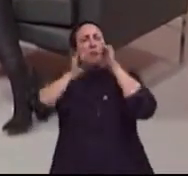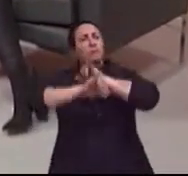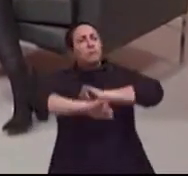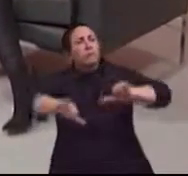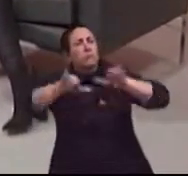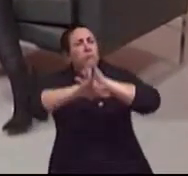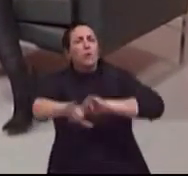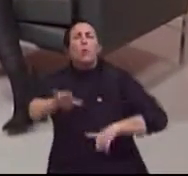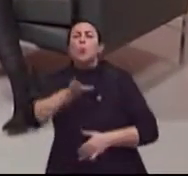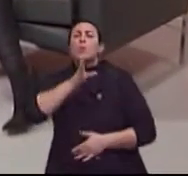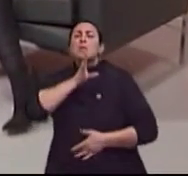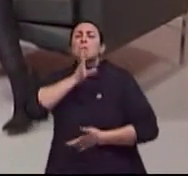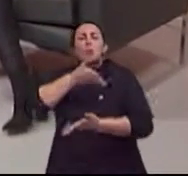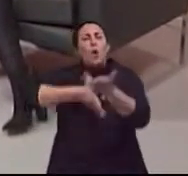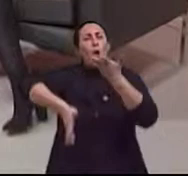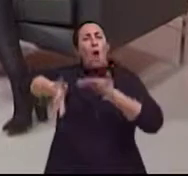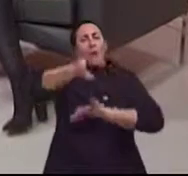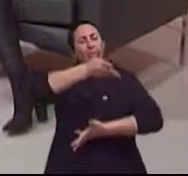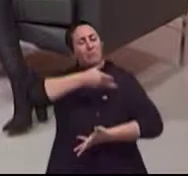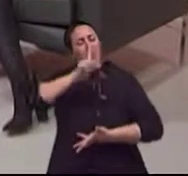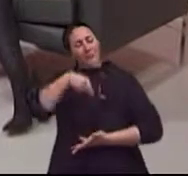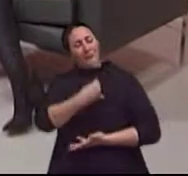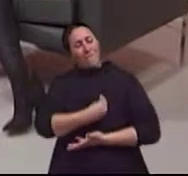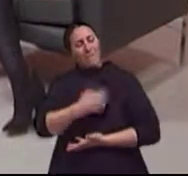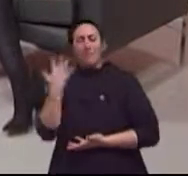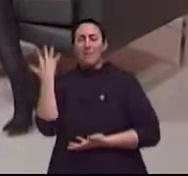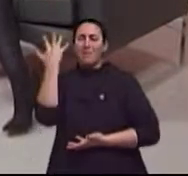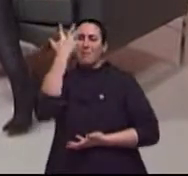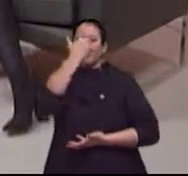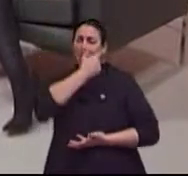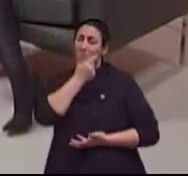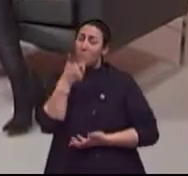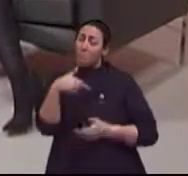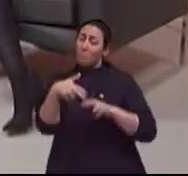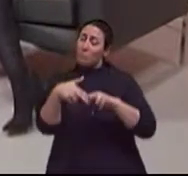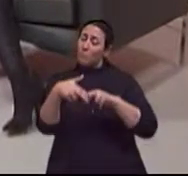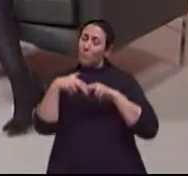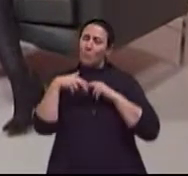É nesta troca que a vida fica linda. E por isso